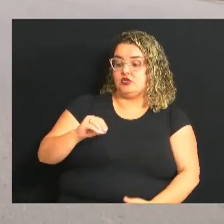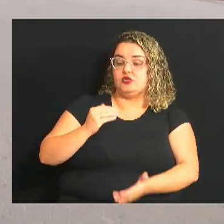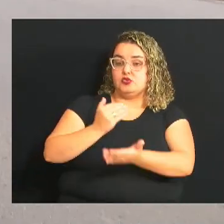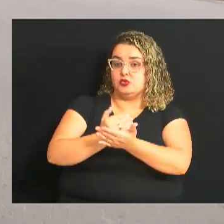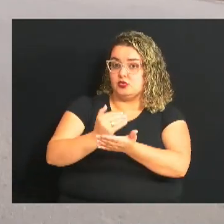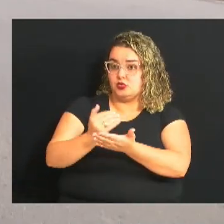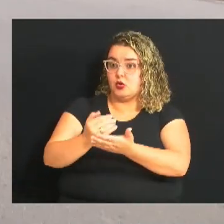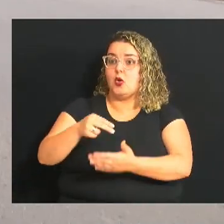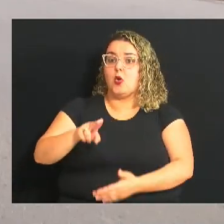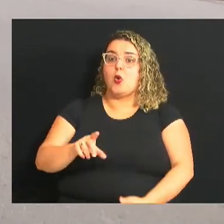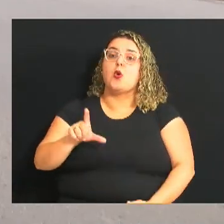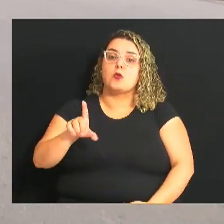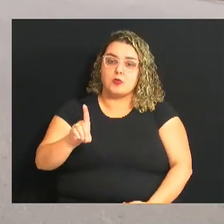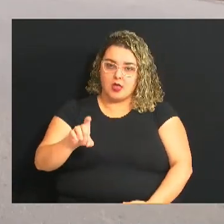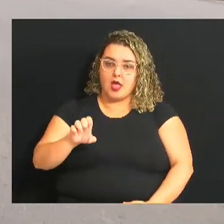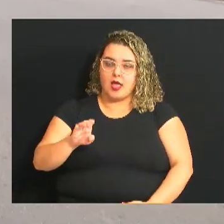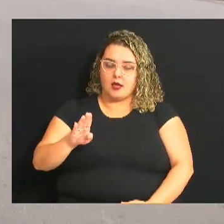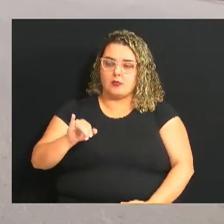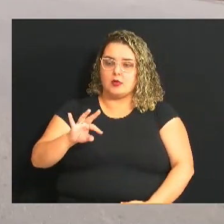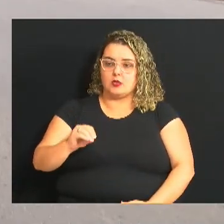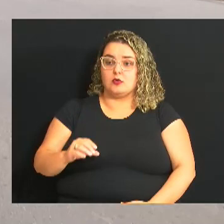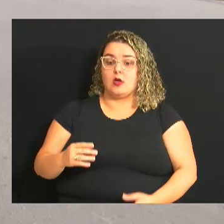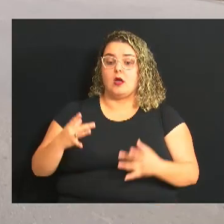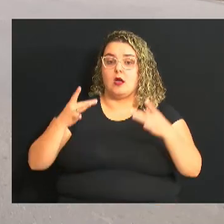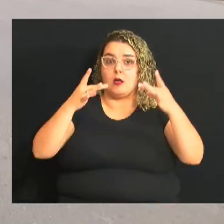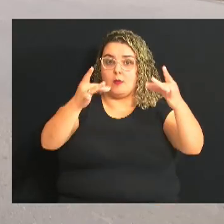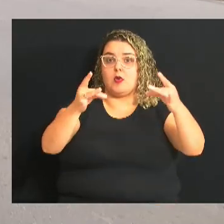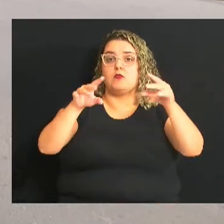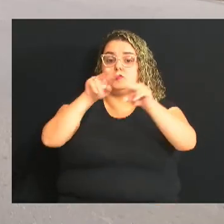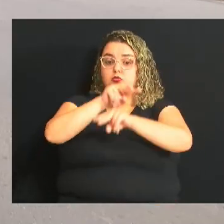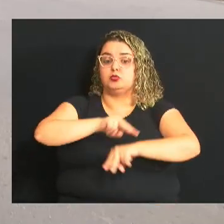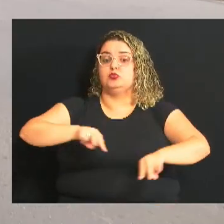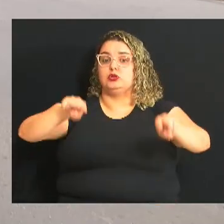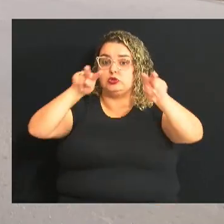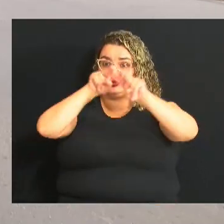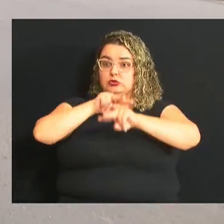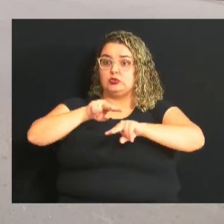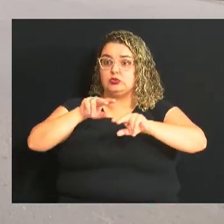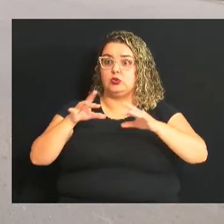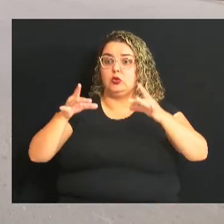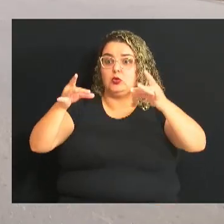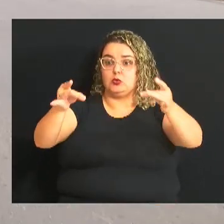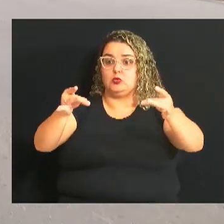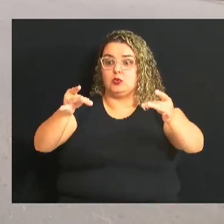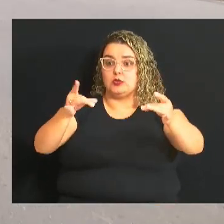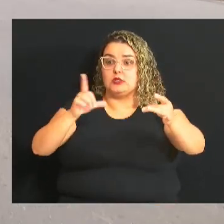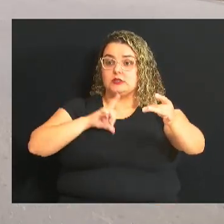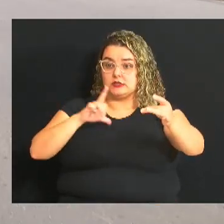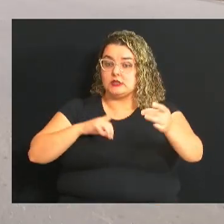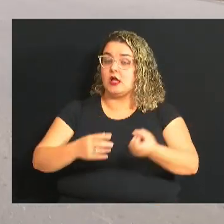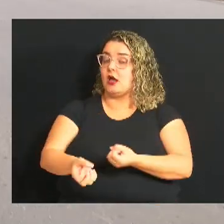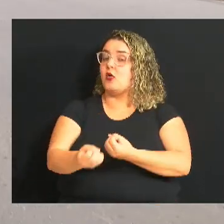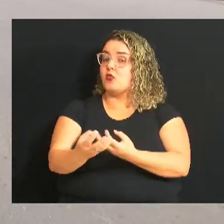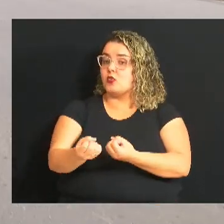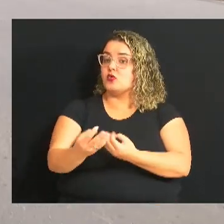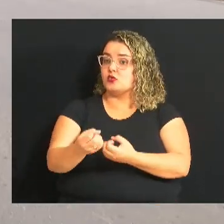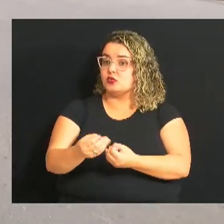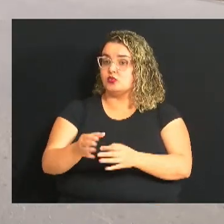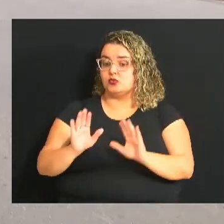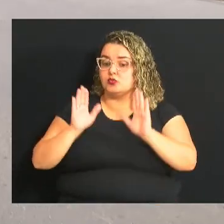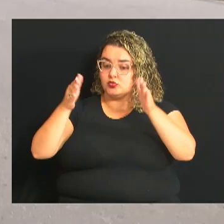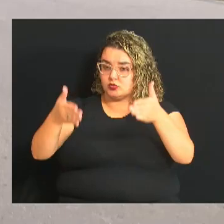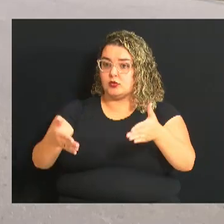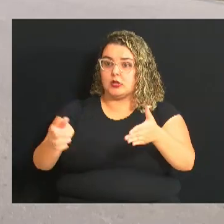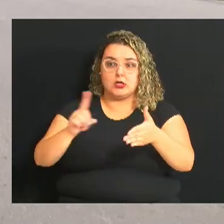a fixarem em locais visíveis uma placa que contenha informações a respeito da